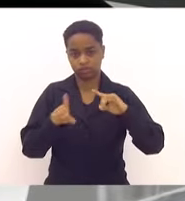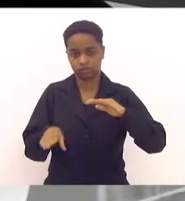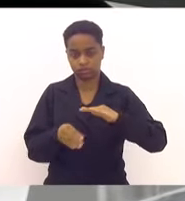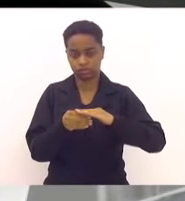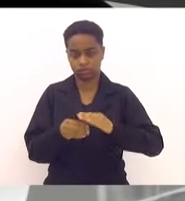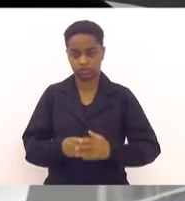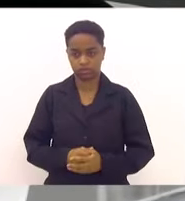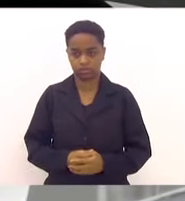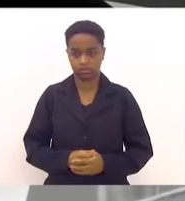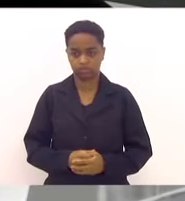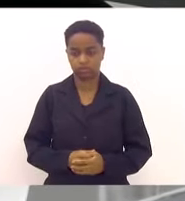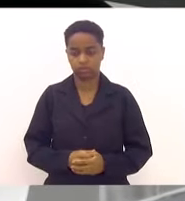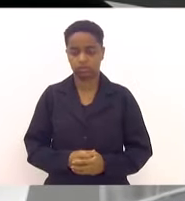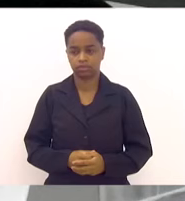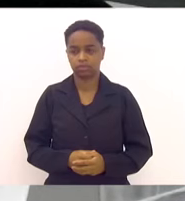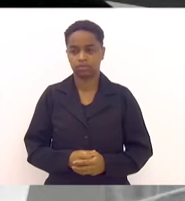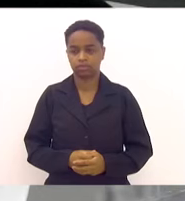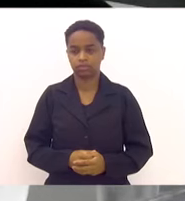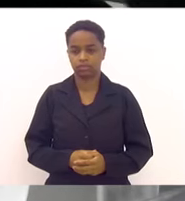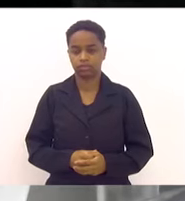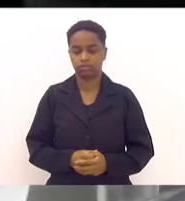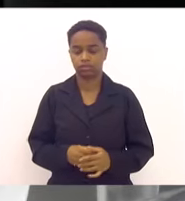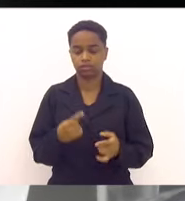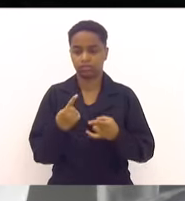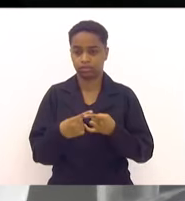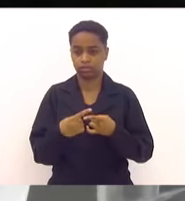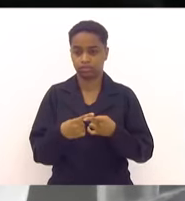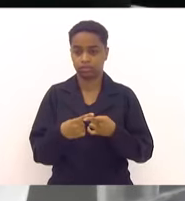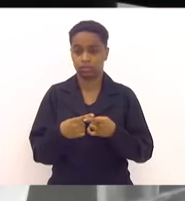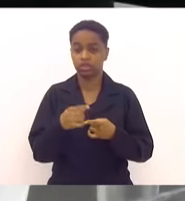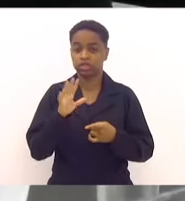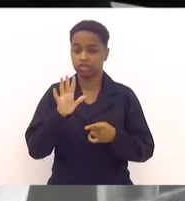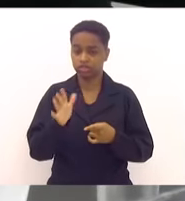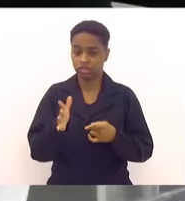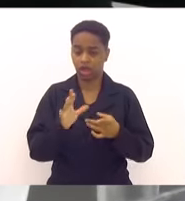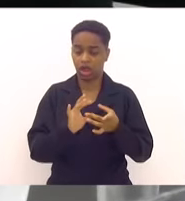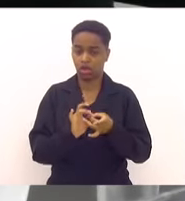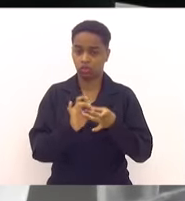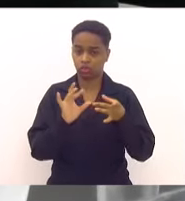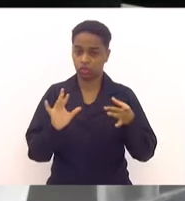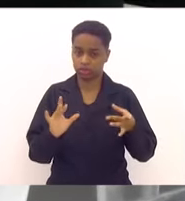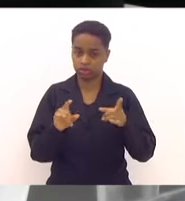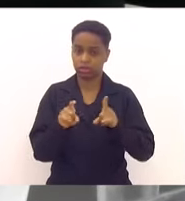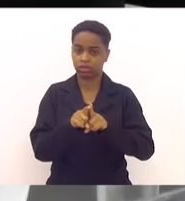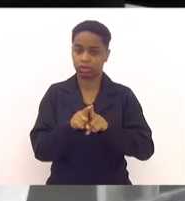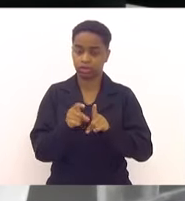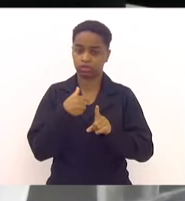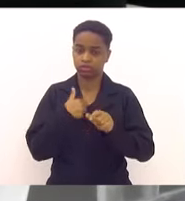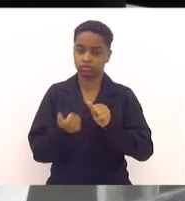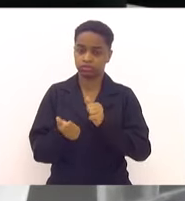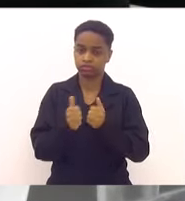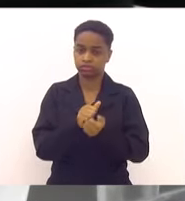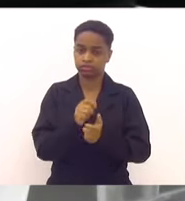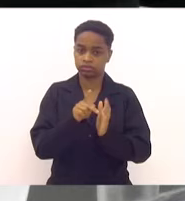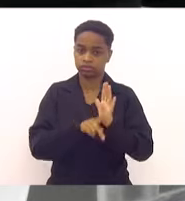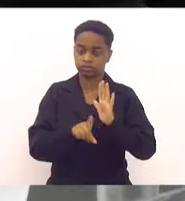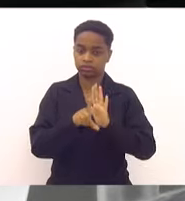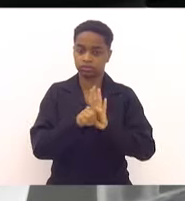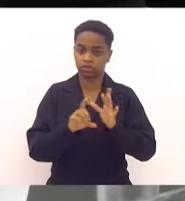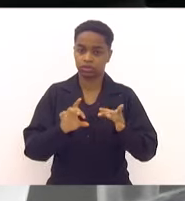emendas, de maneira que o projeto já é autorizativo, e eu adequo também o projeto à Lei